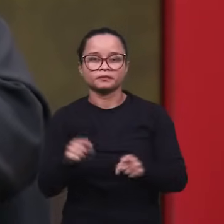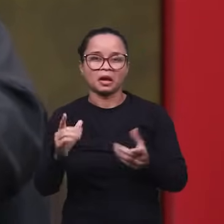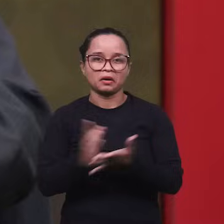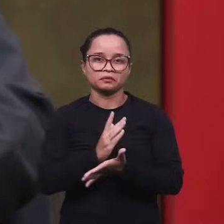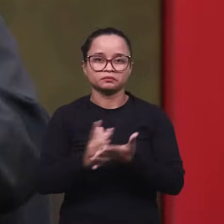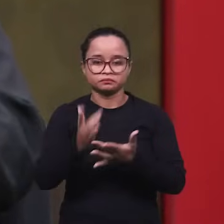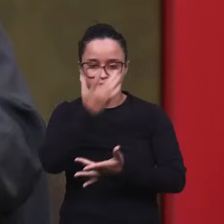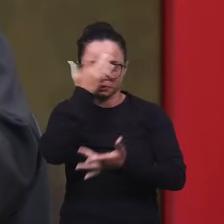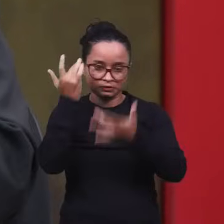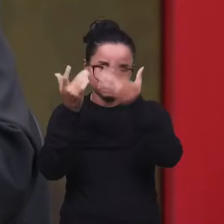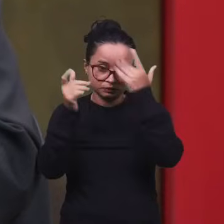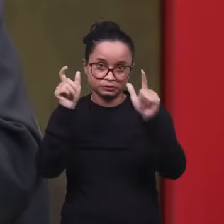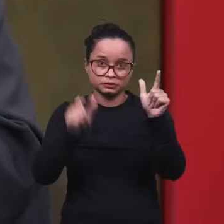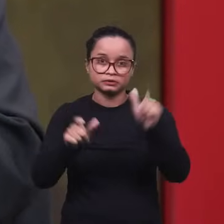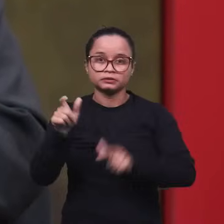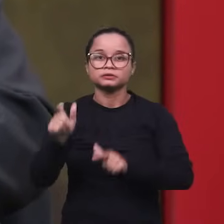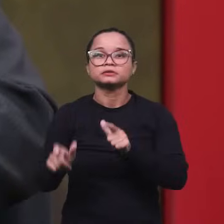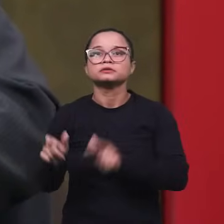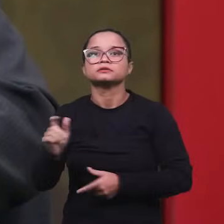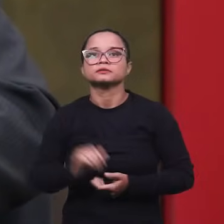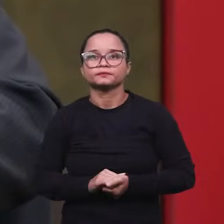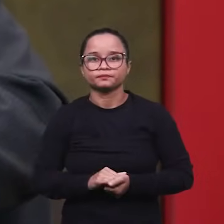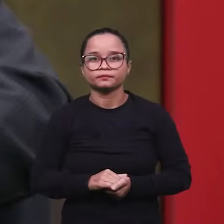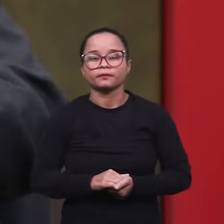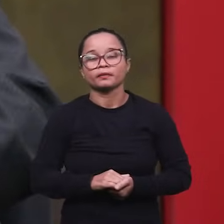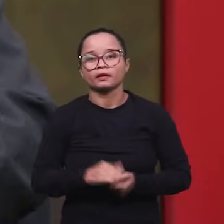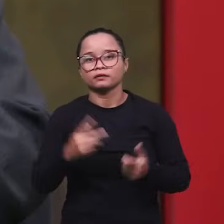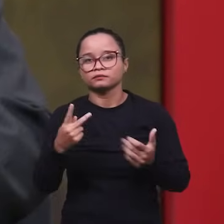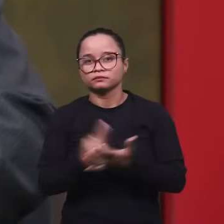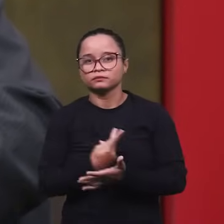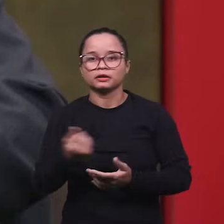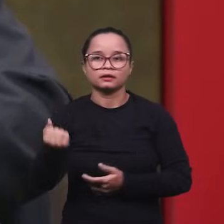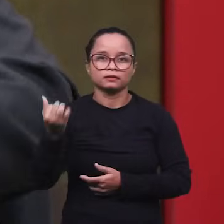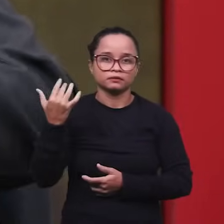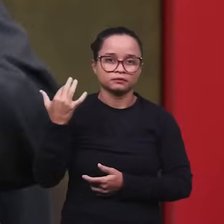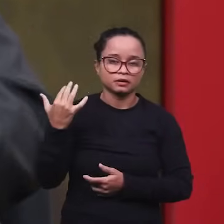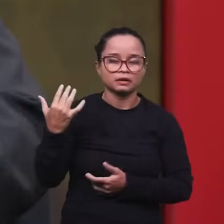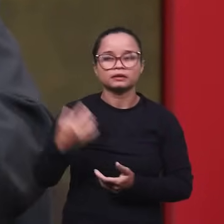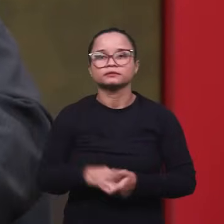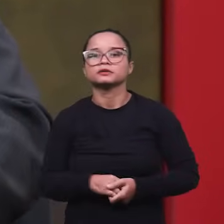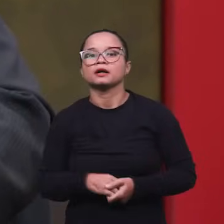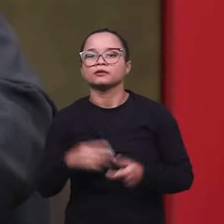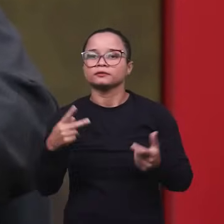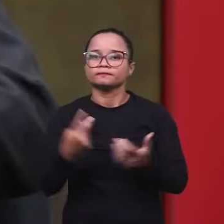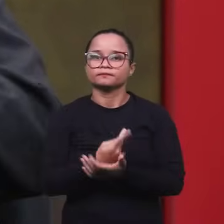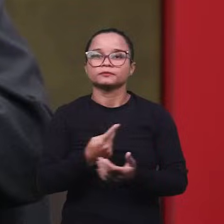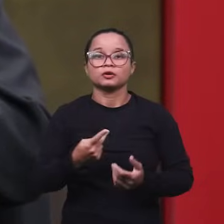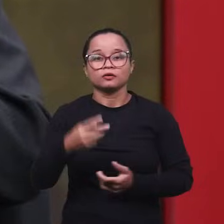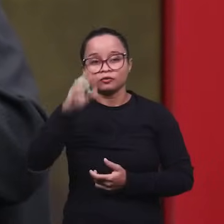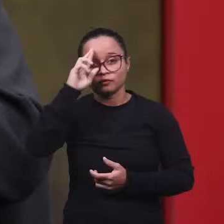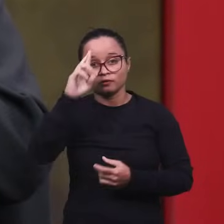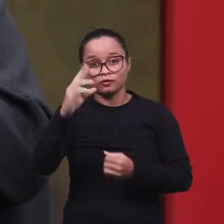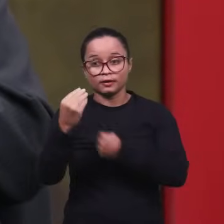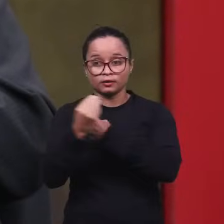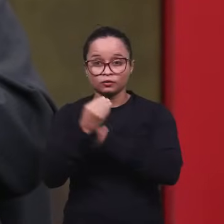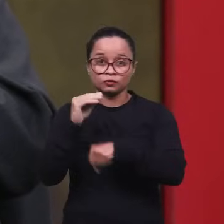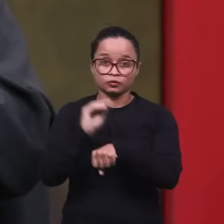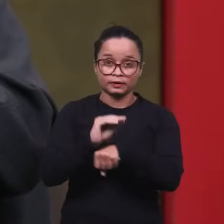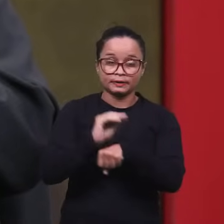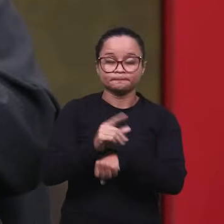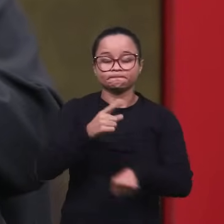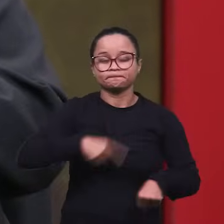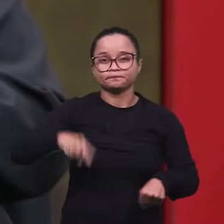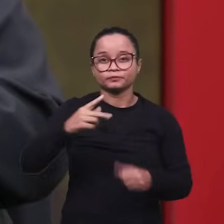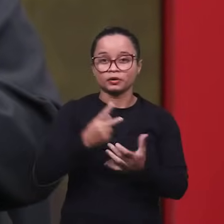alguns personagens pelos quais eles passaram no passado, que eles cometeram no passado, que o Senhor quer nos preservar